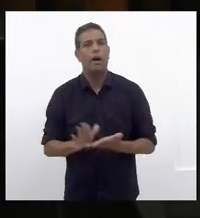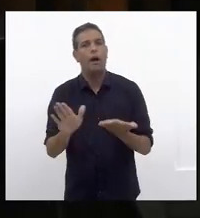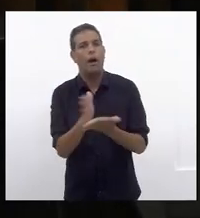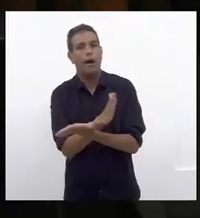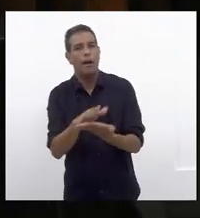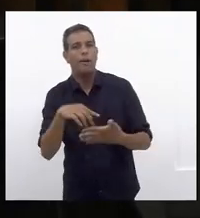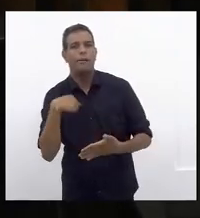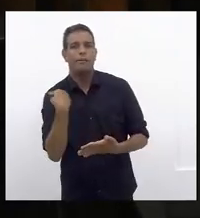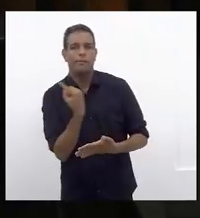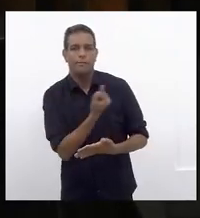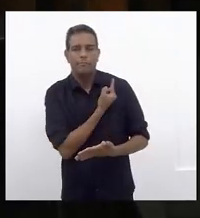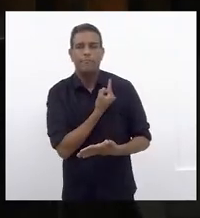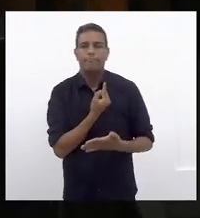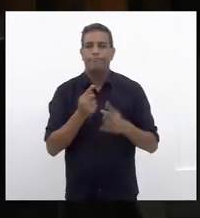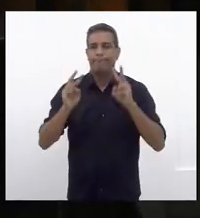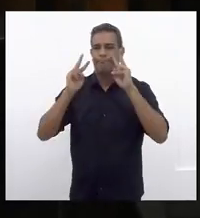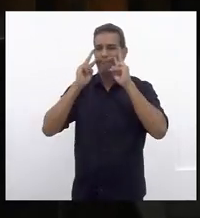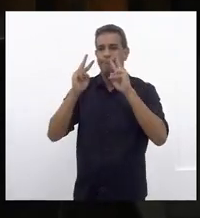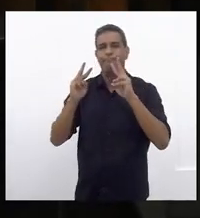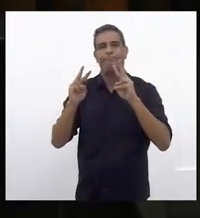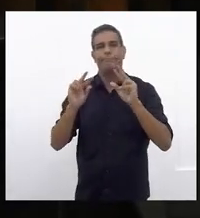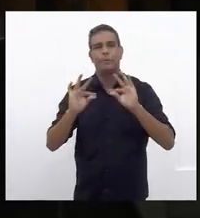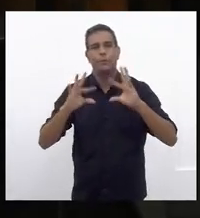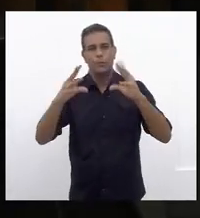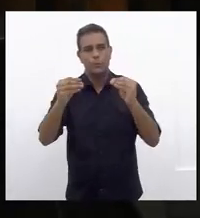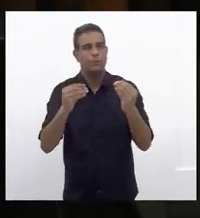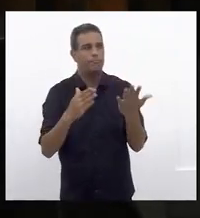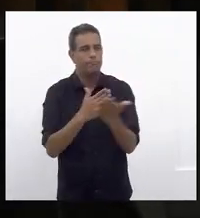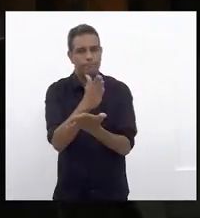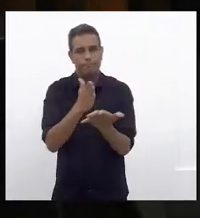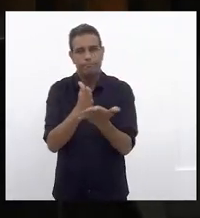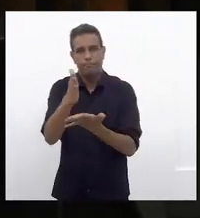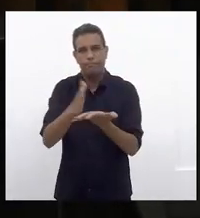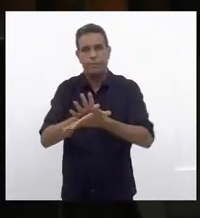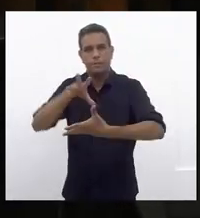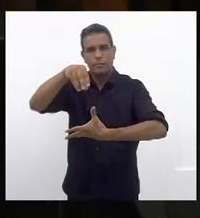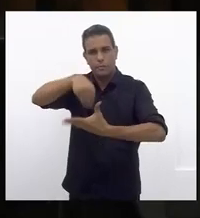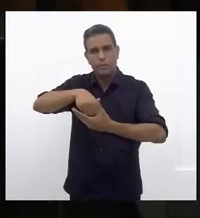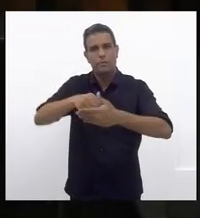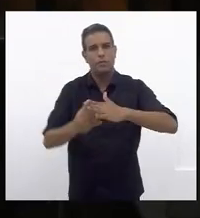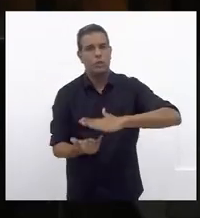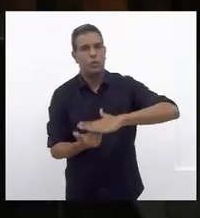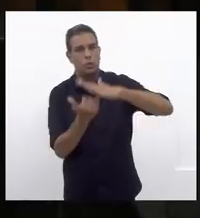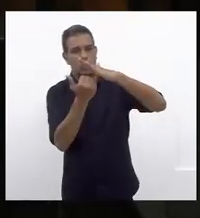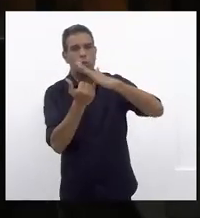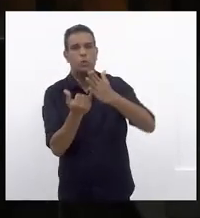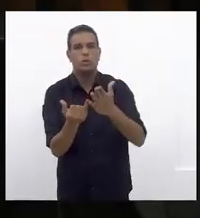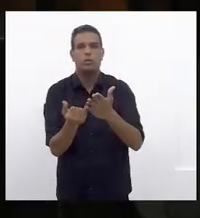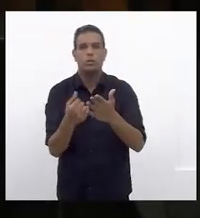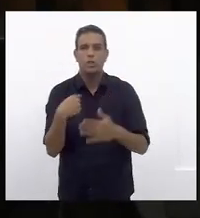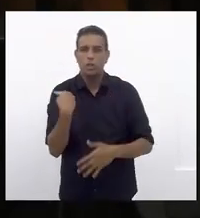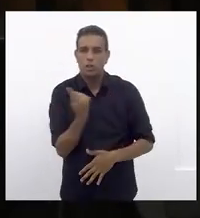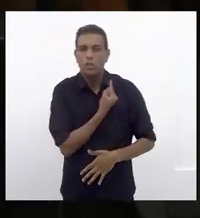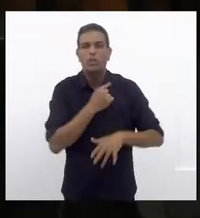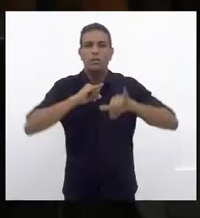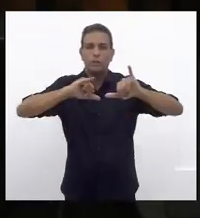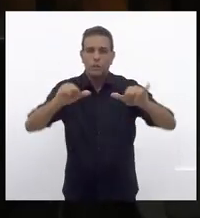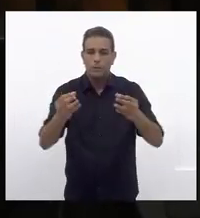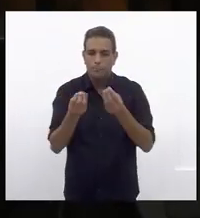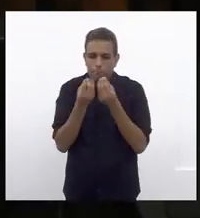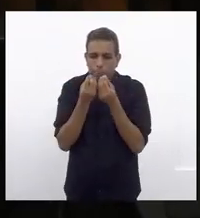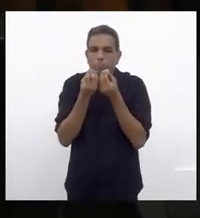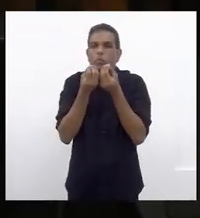na Generva, outros em outras instituições, mas teve muito aproveitamento.